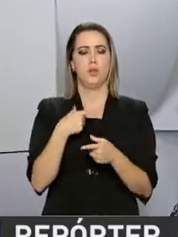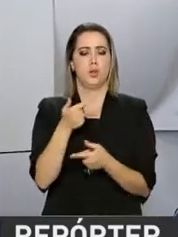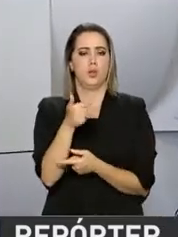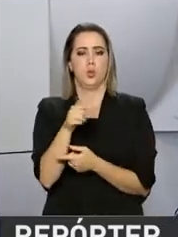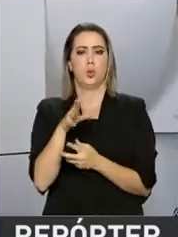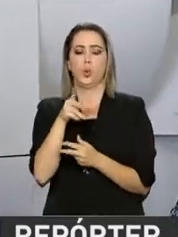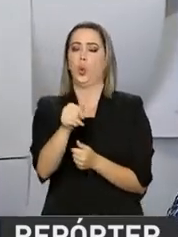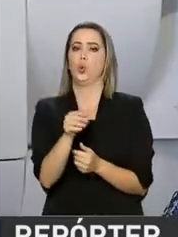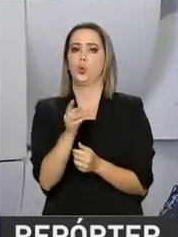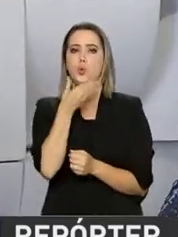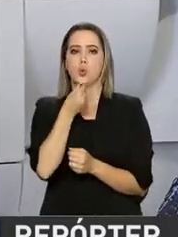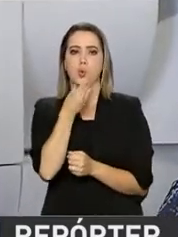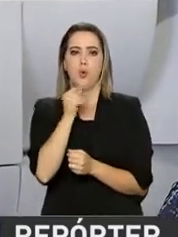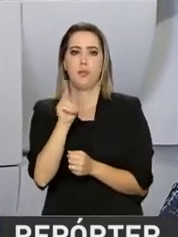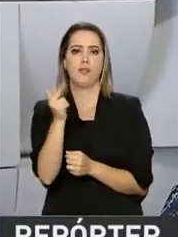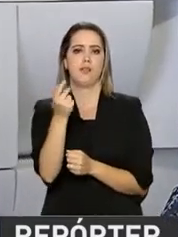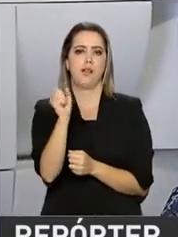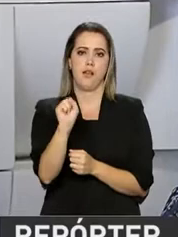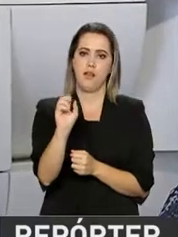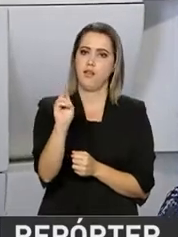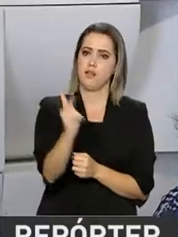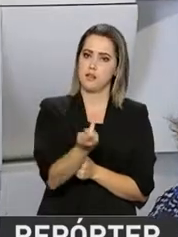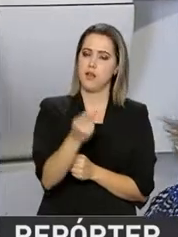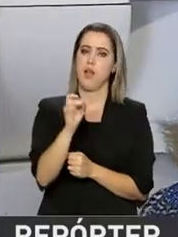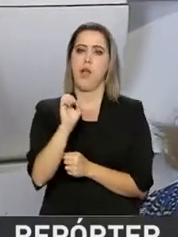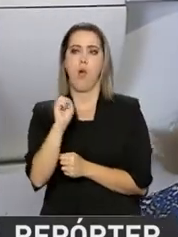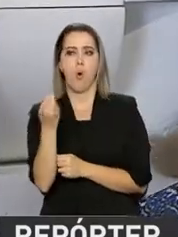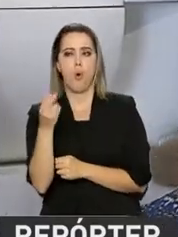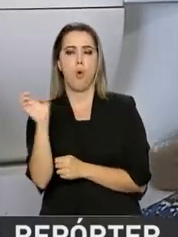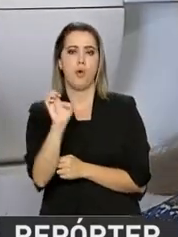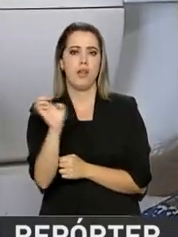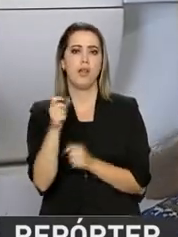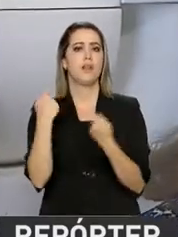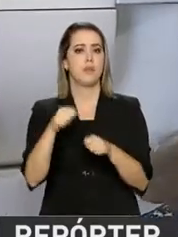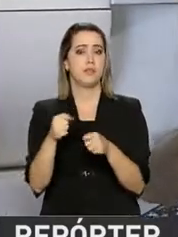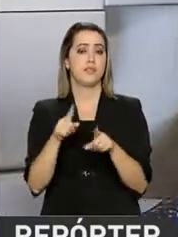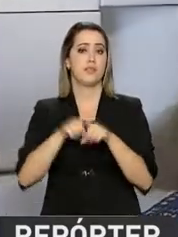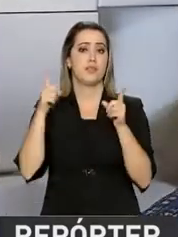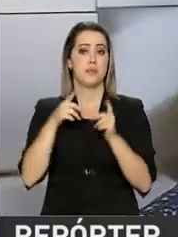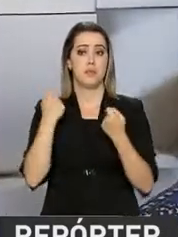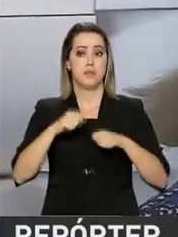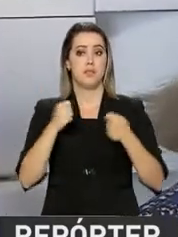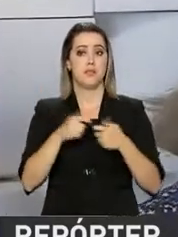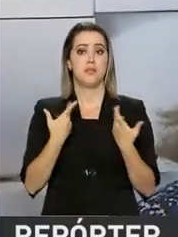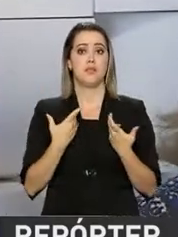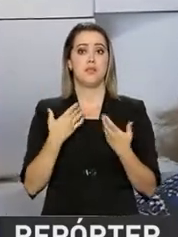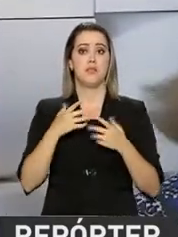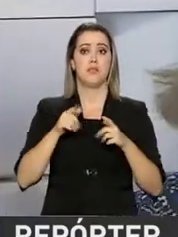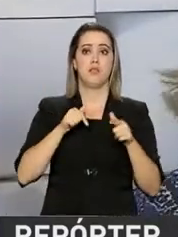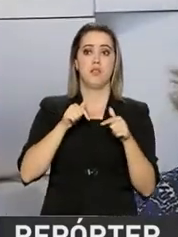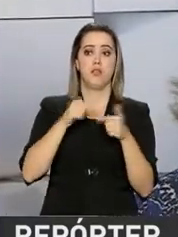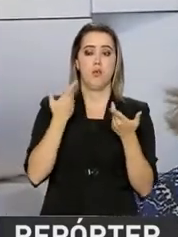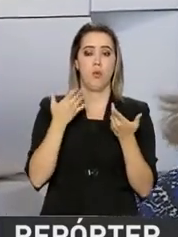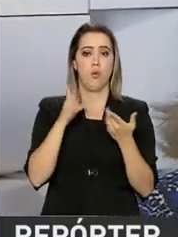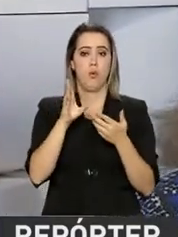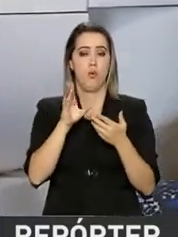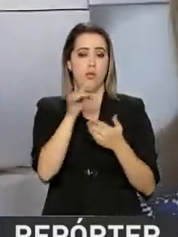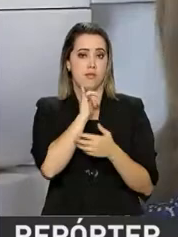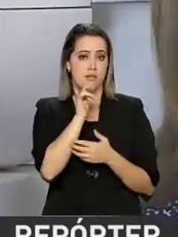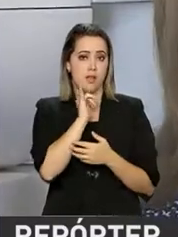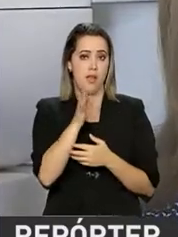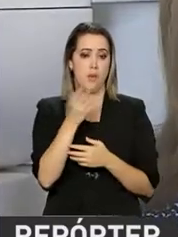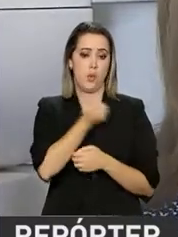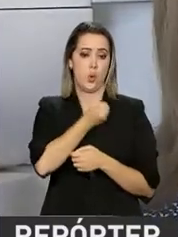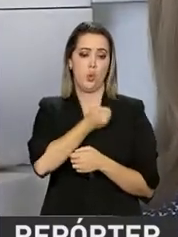que precisam usar PrEP. É preciso ter um comportamento que torne essas pessoas vulneráveis ao HIV. Que elas tenham um